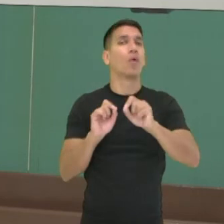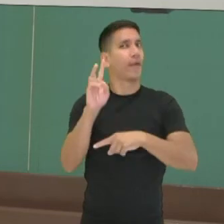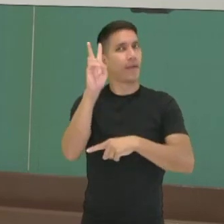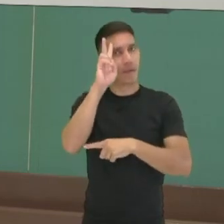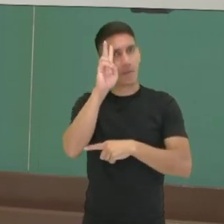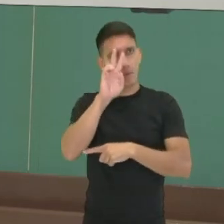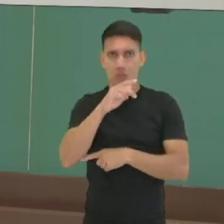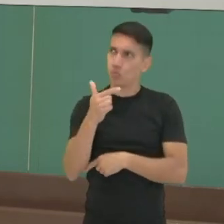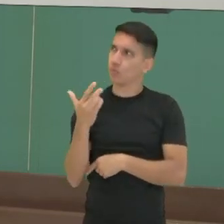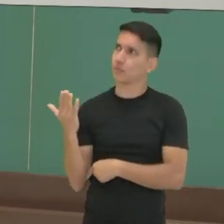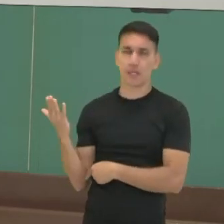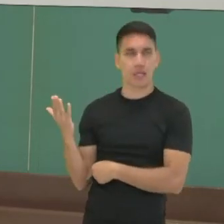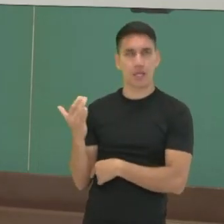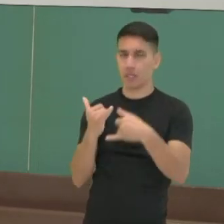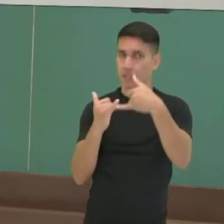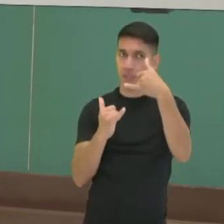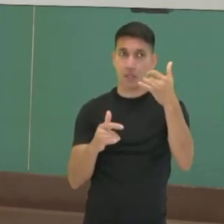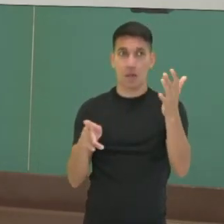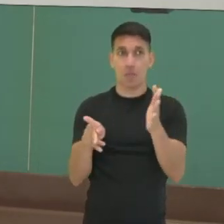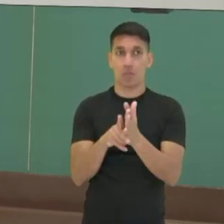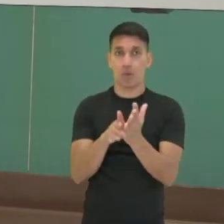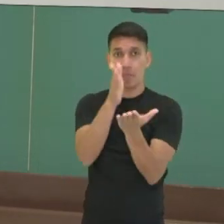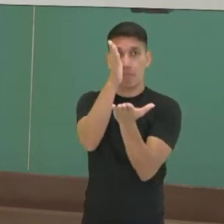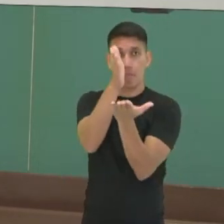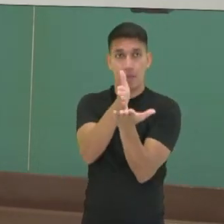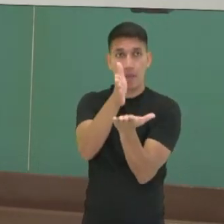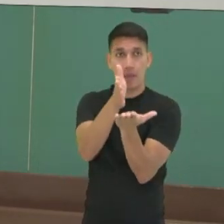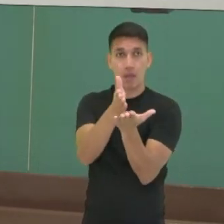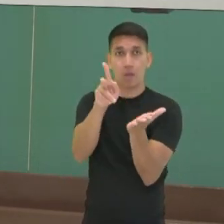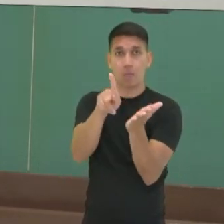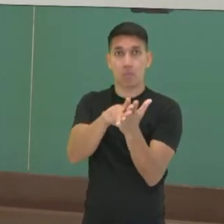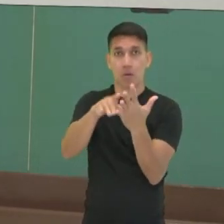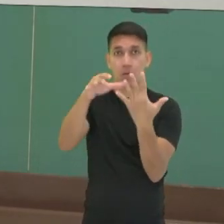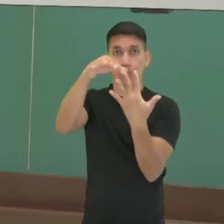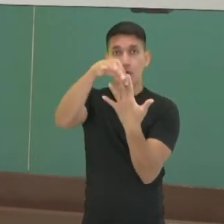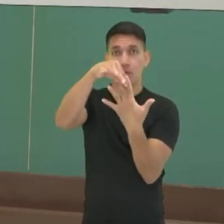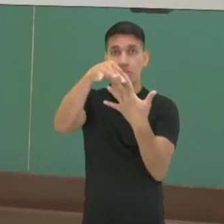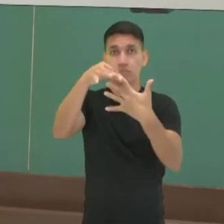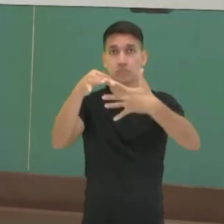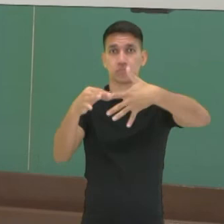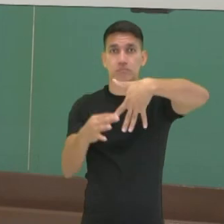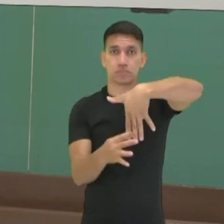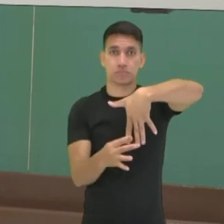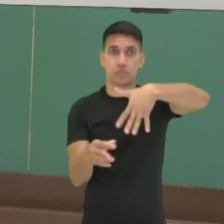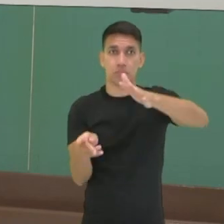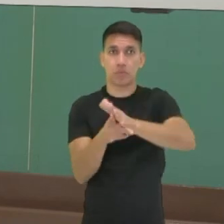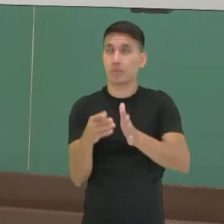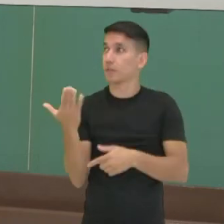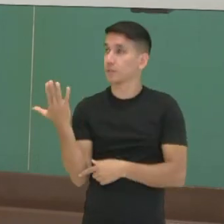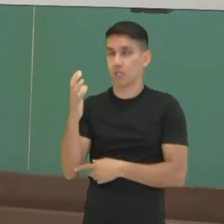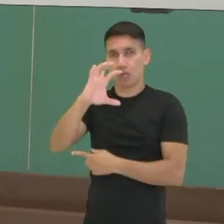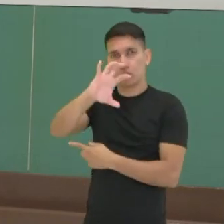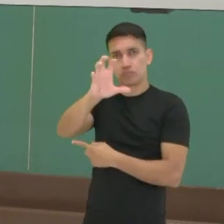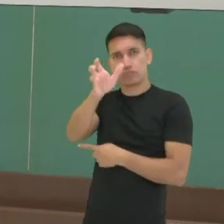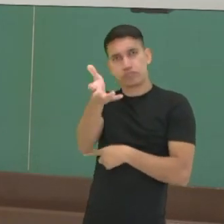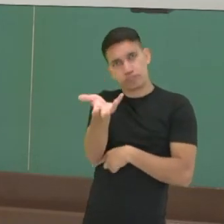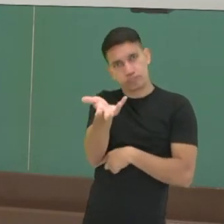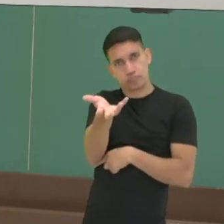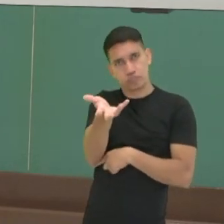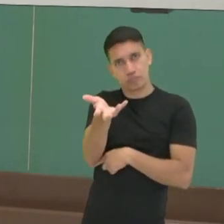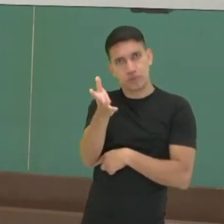eixo aqui. É central. A rotação gira em torno do centro. Ó, eu peguei isso aqui, tchum,